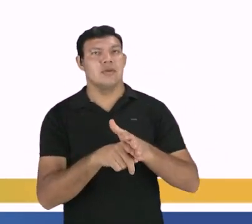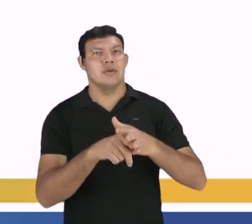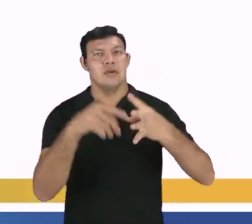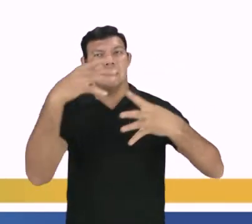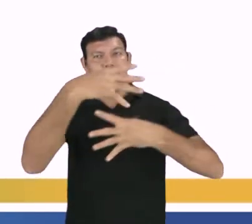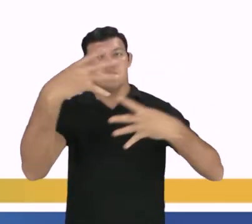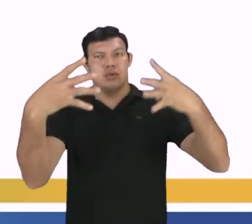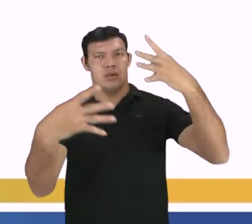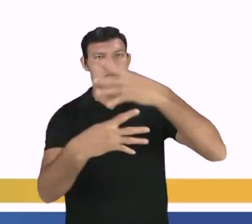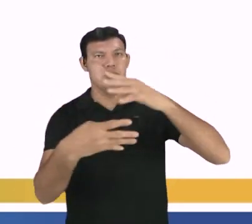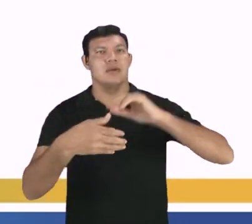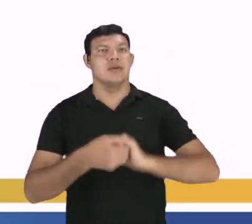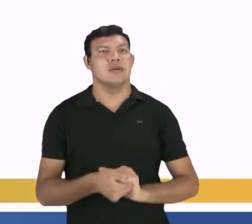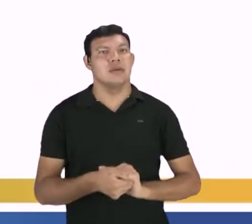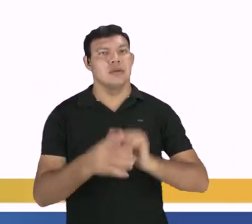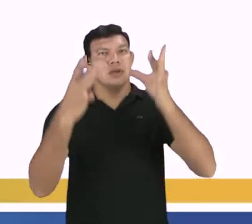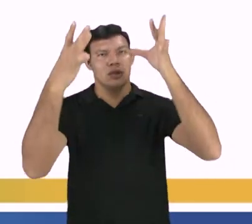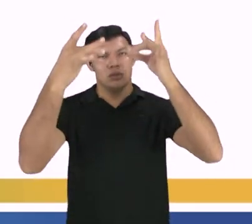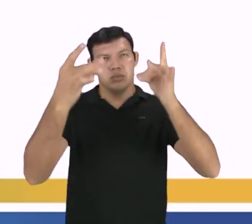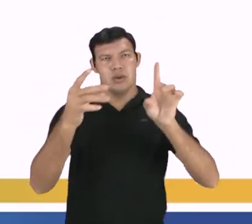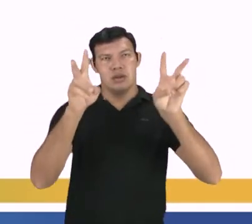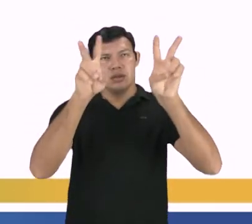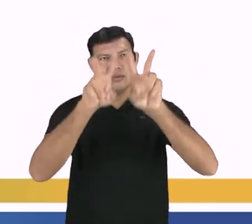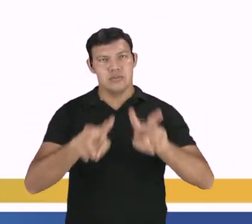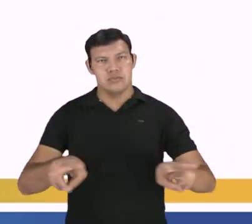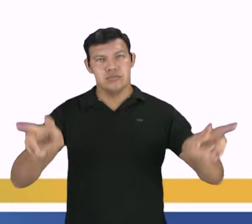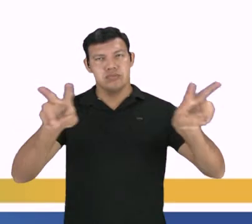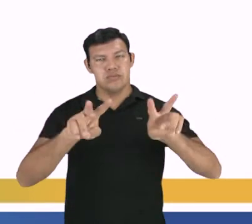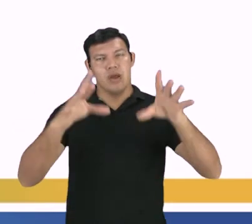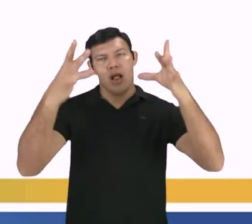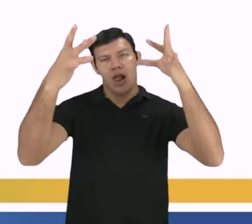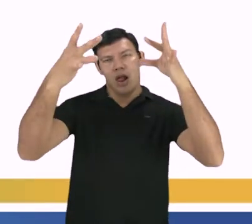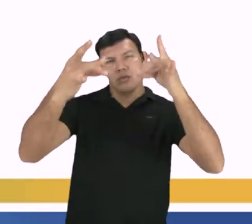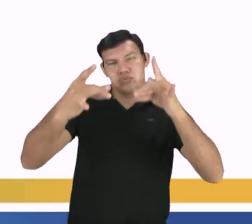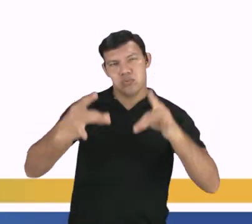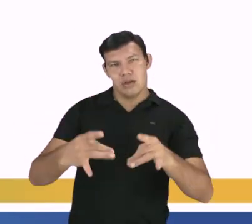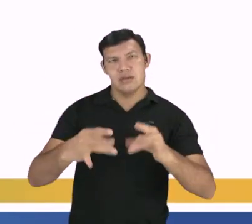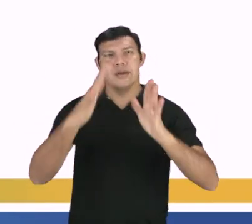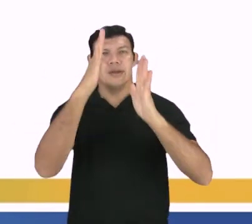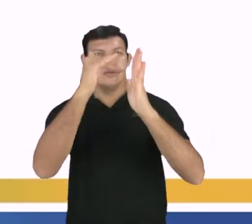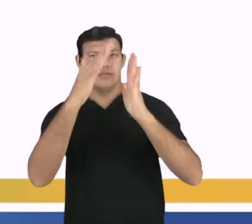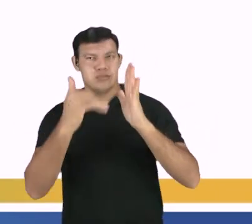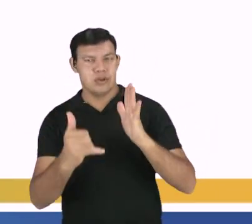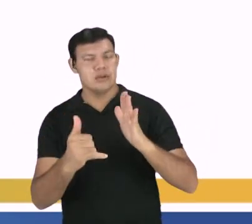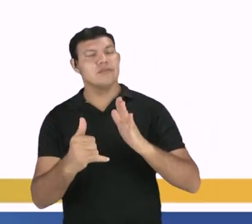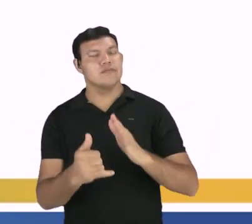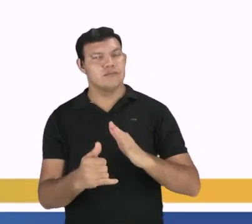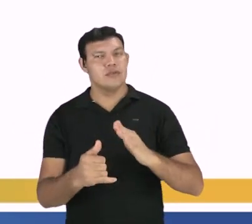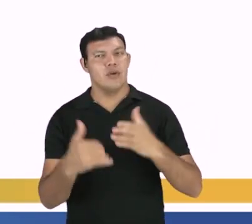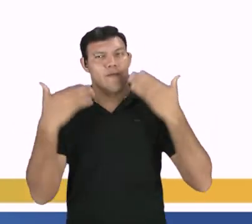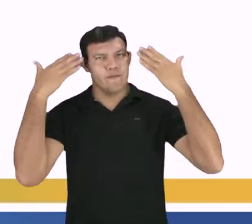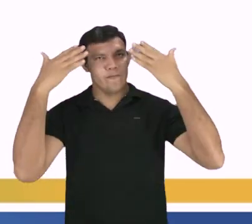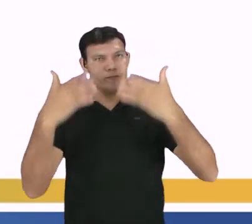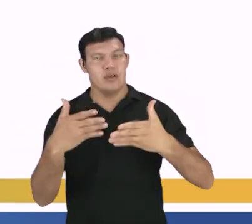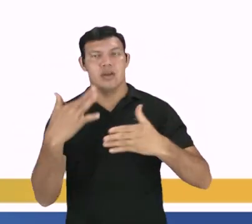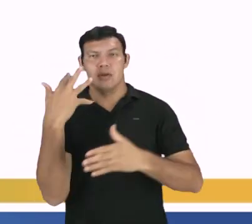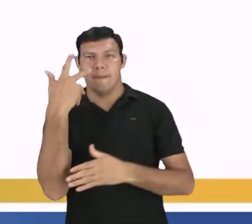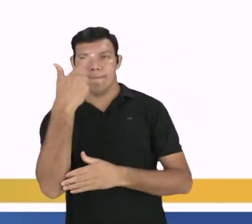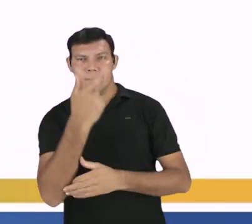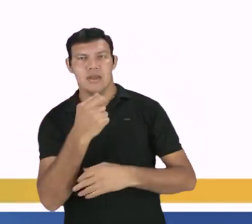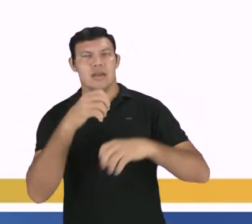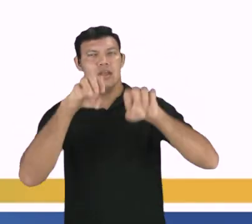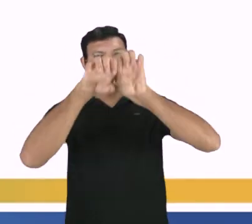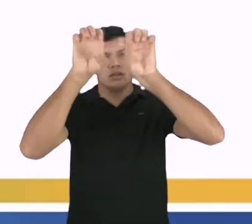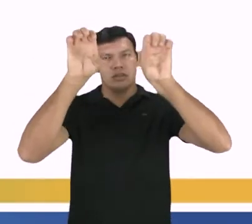várias características aí desse momento, mas a estética é a que predomina, né? A beleza ali das